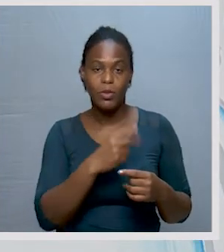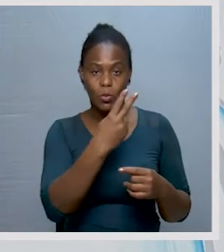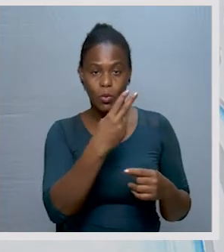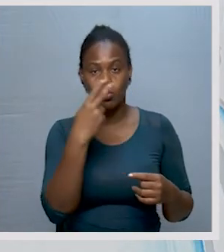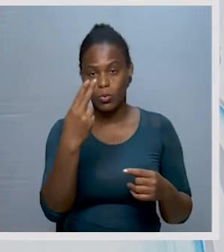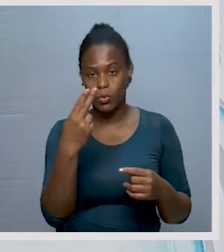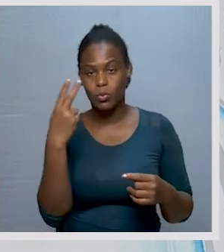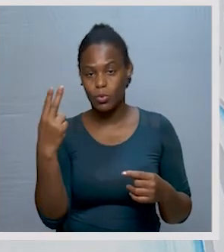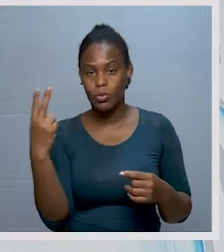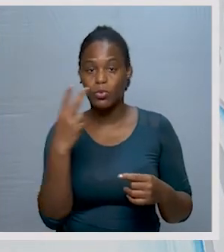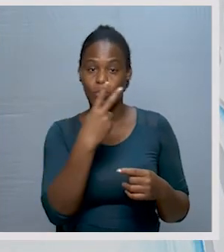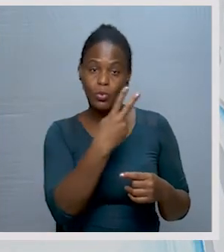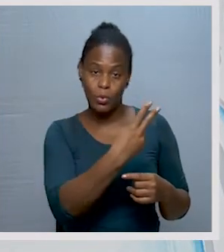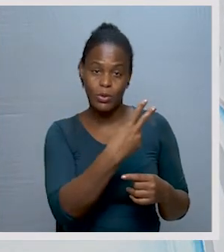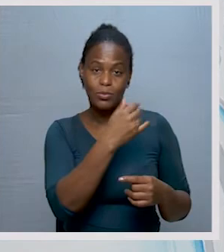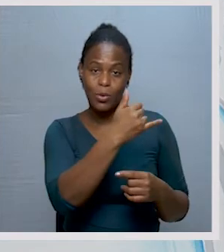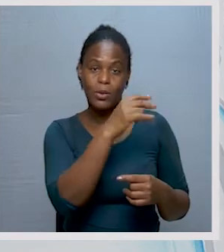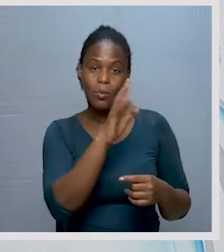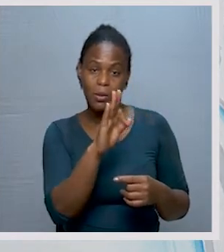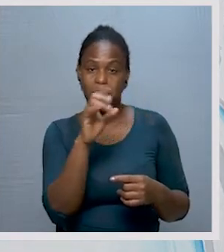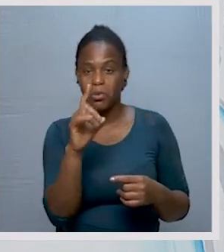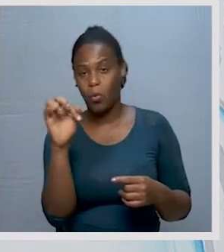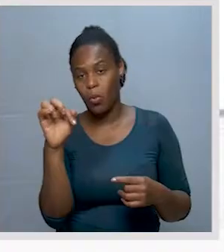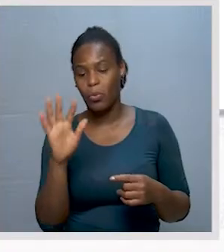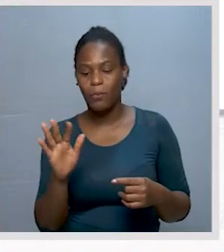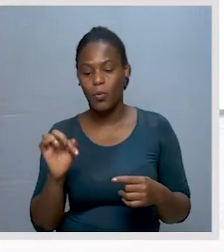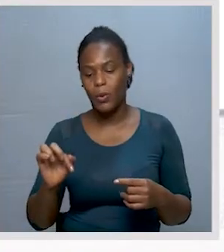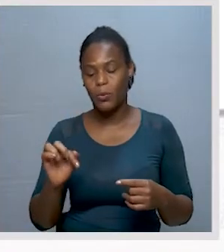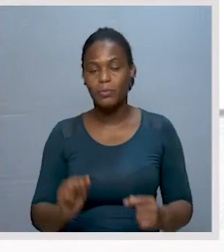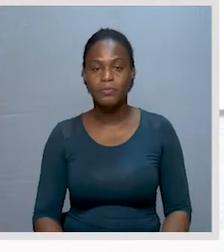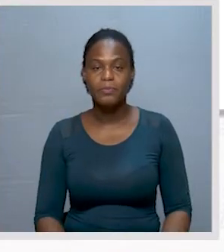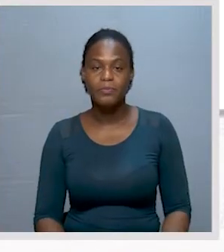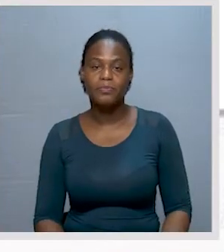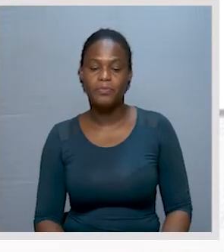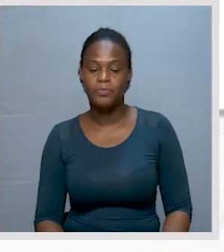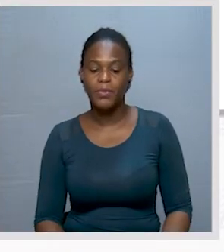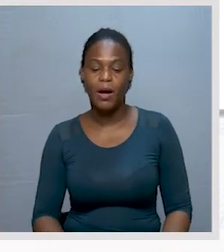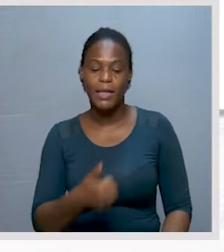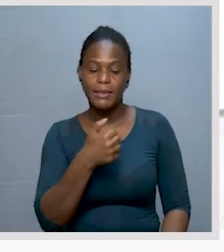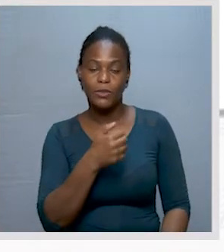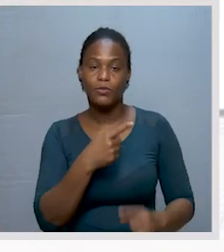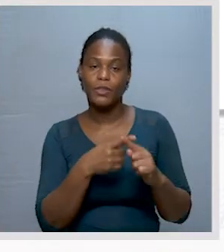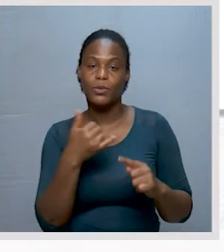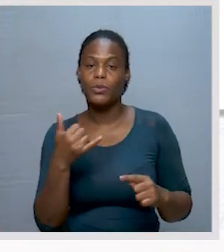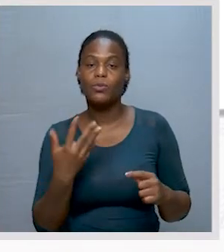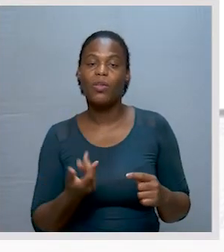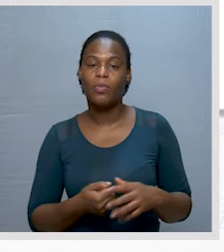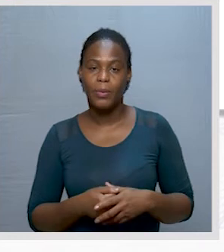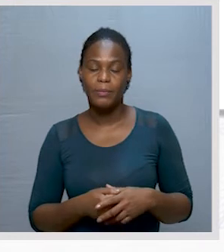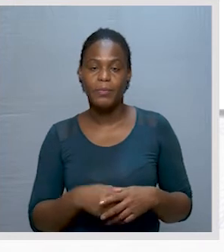2. 2, 4, 6, 8. O resultado vai ser 8. 5 vezes